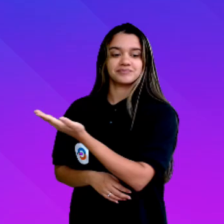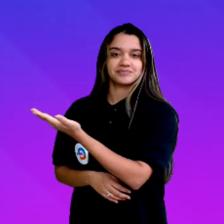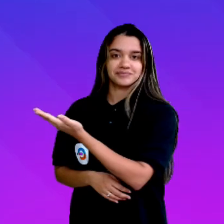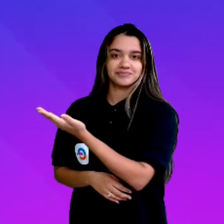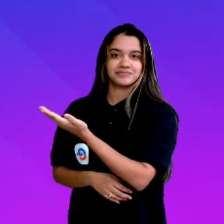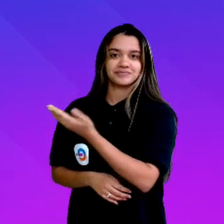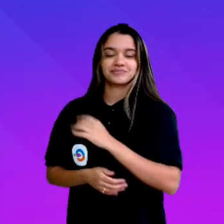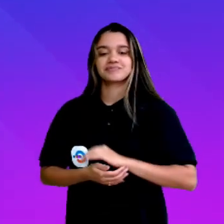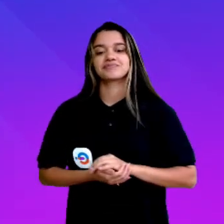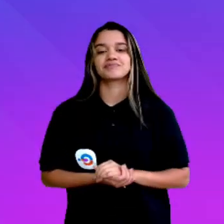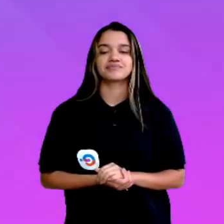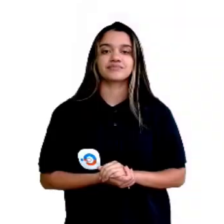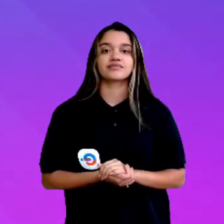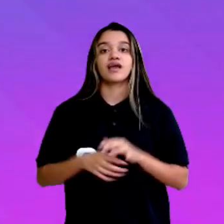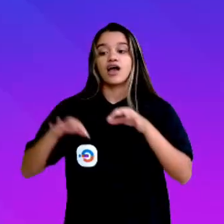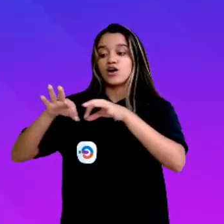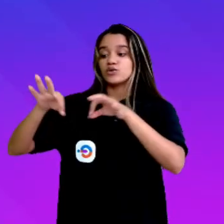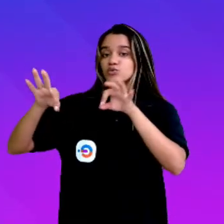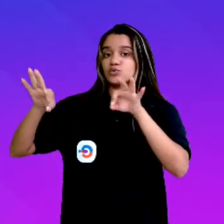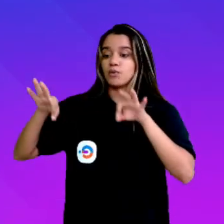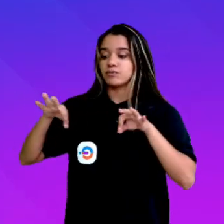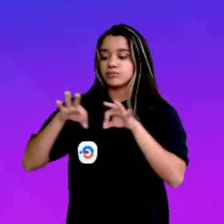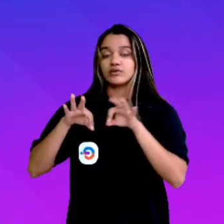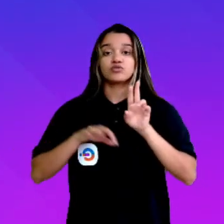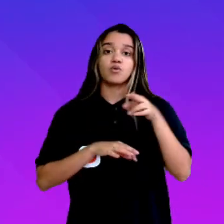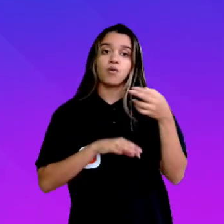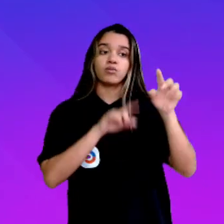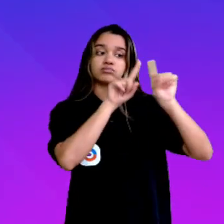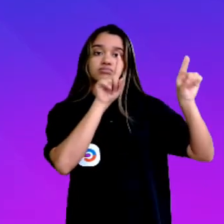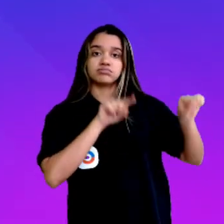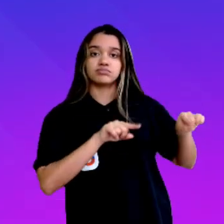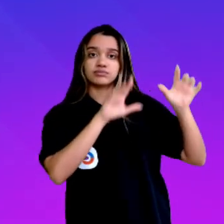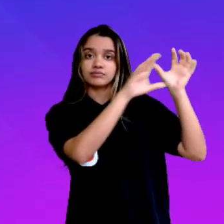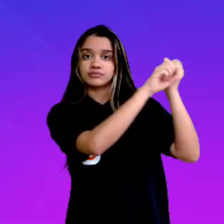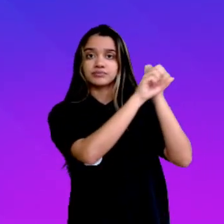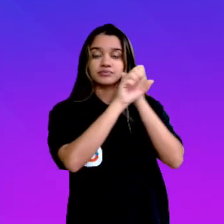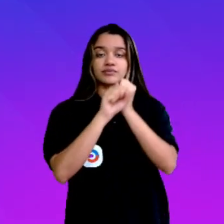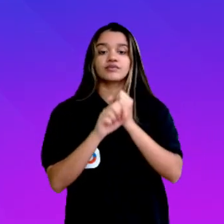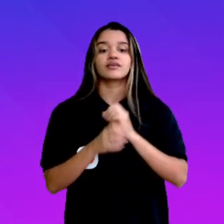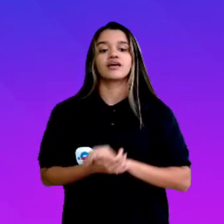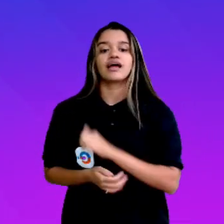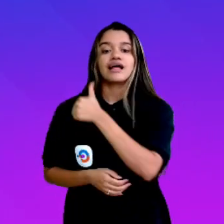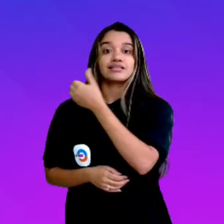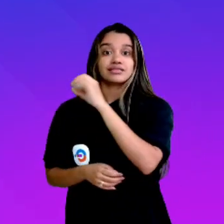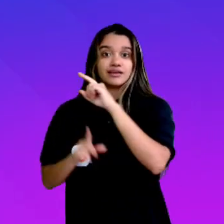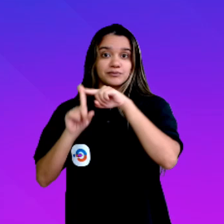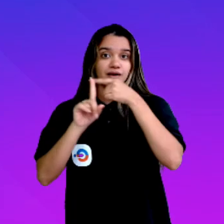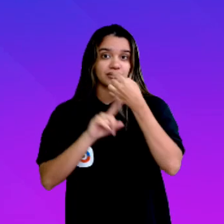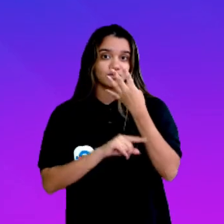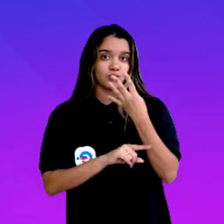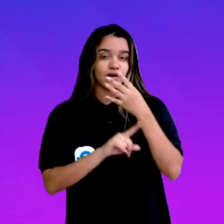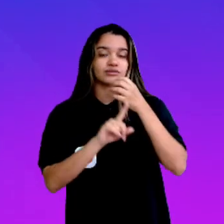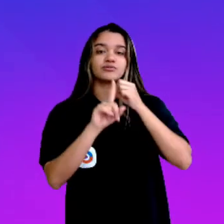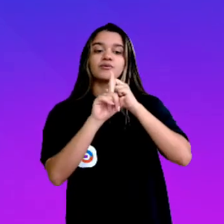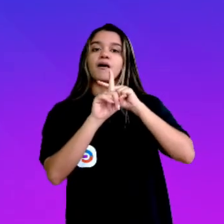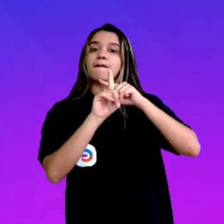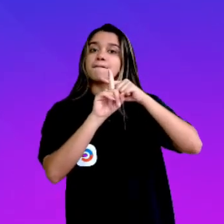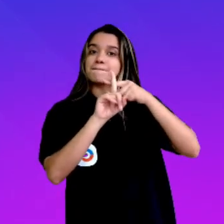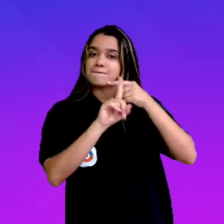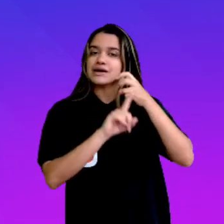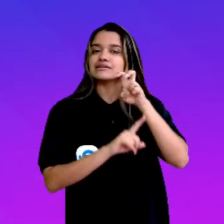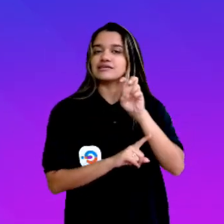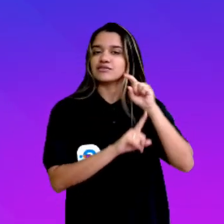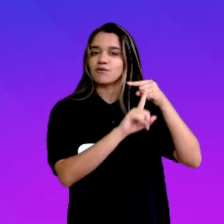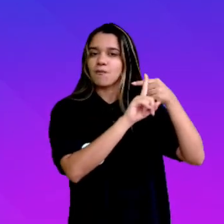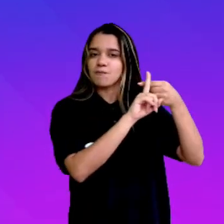perímetro ou a medida do contorno é igual a 10 metros, mais 4 metros, mais 5 metros, mais 8 metros, que é